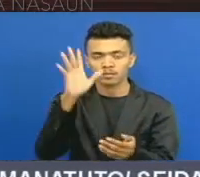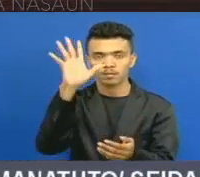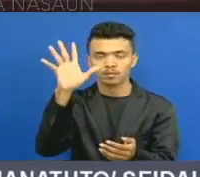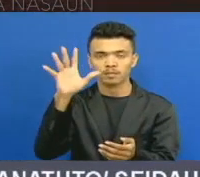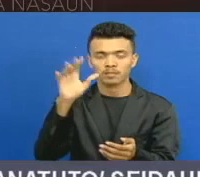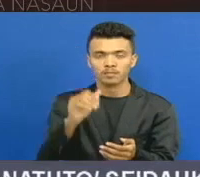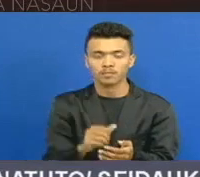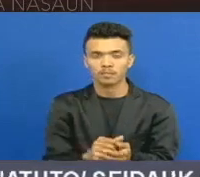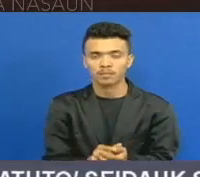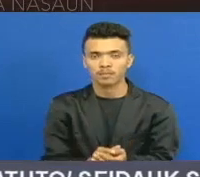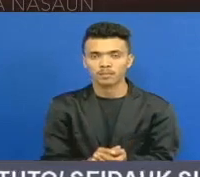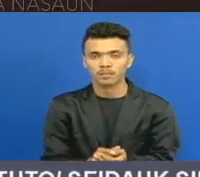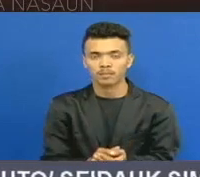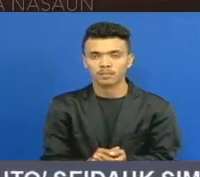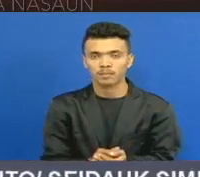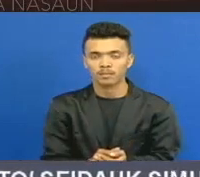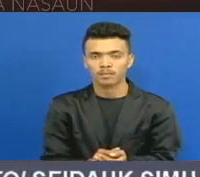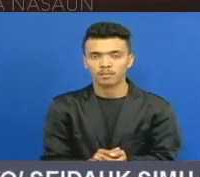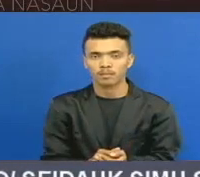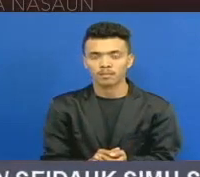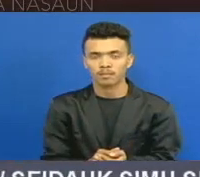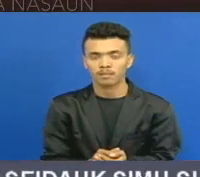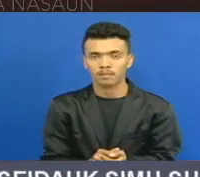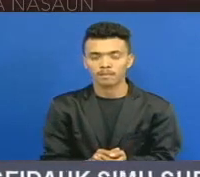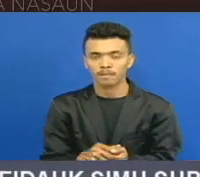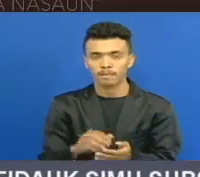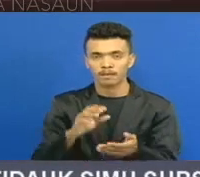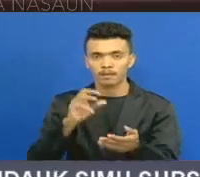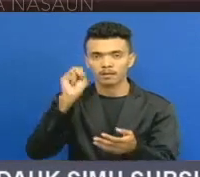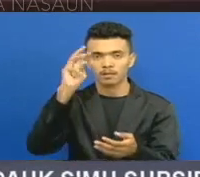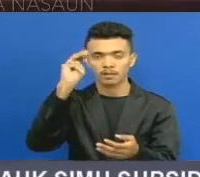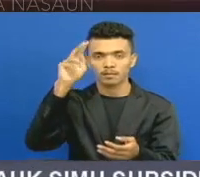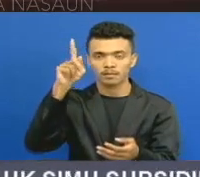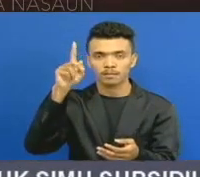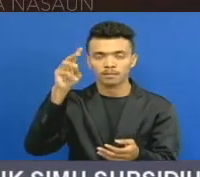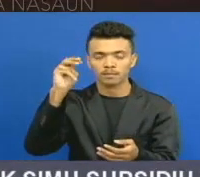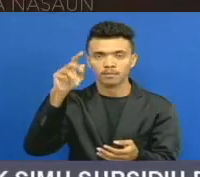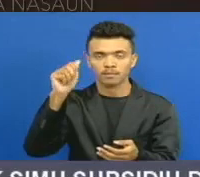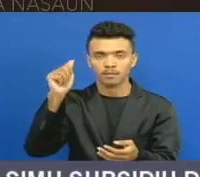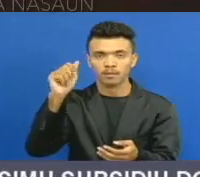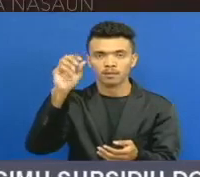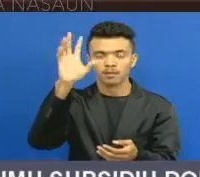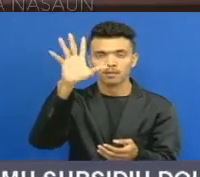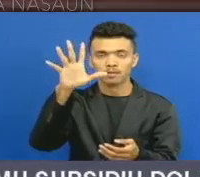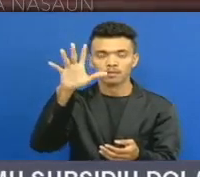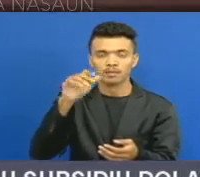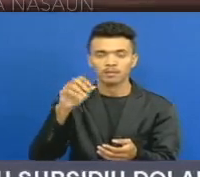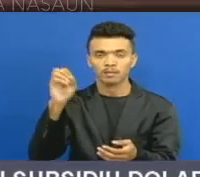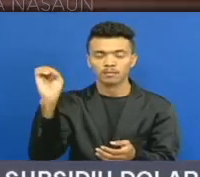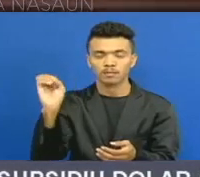nem orçamento 9.500. Ensino secundário geral na Lima, nem orçamento 9.800.